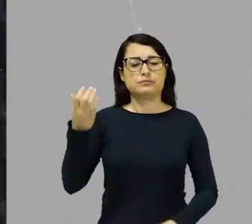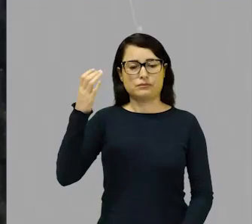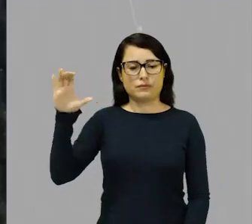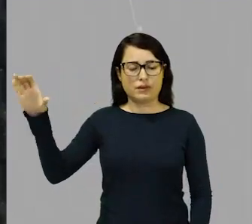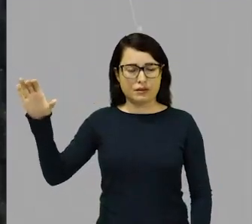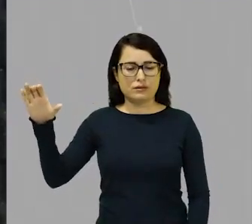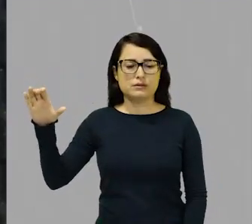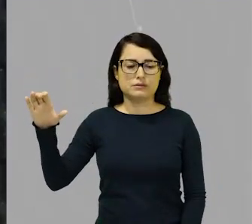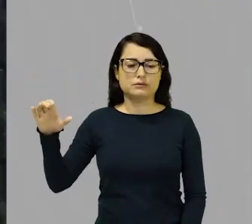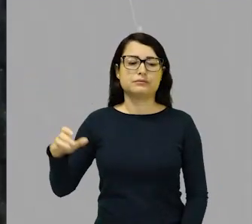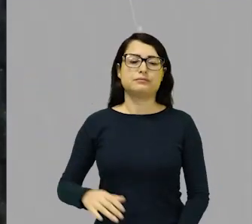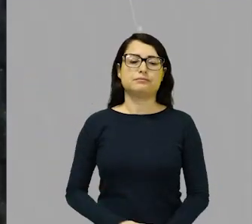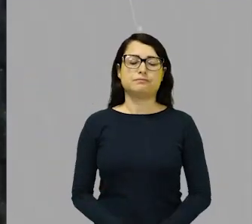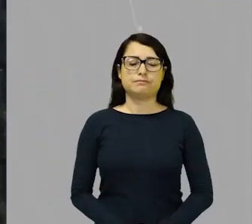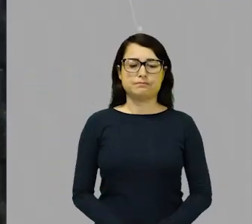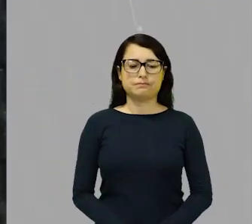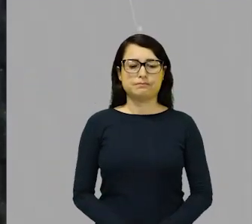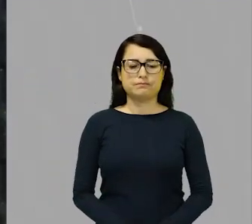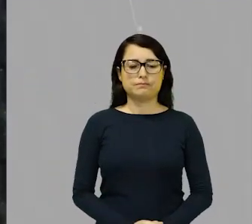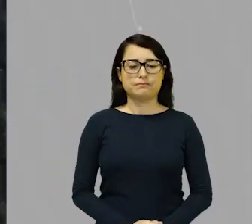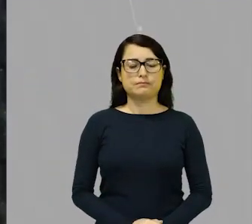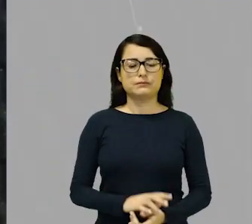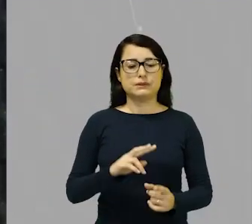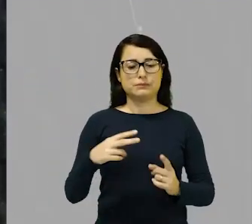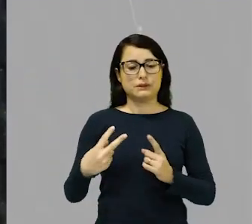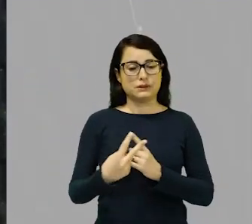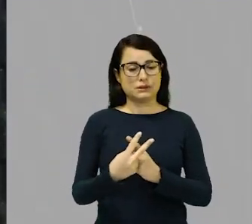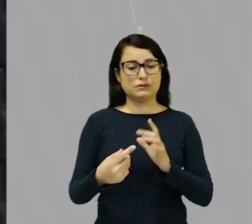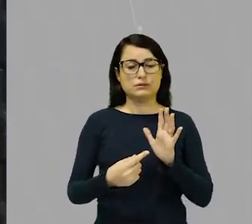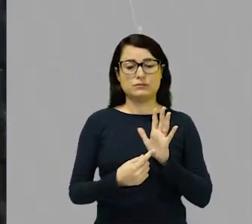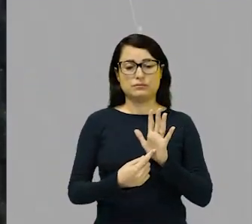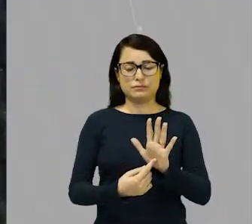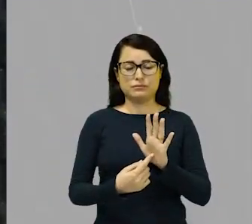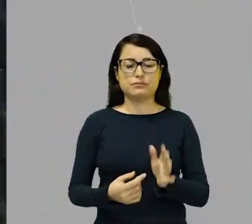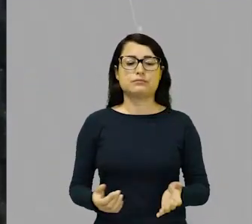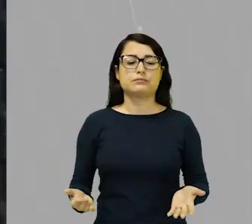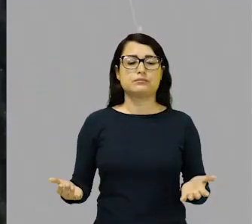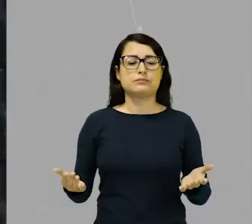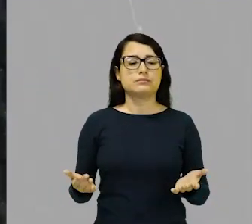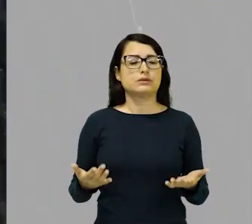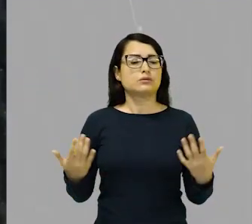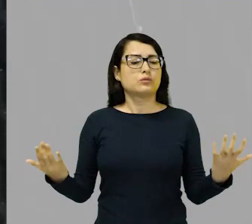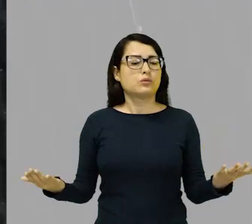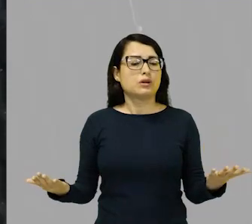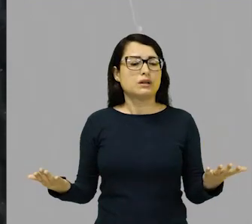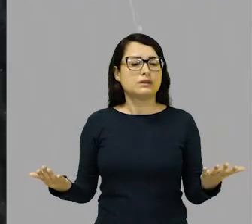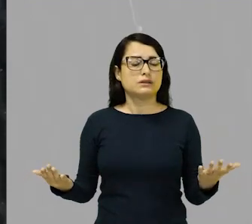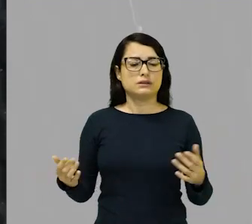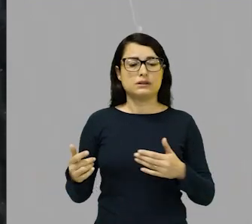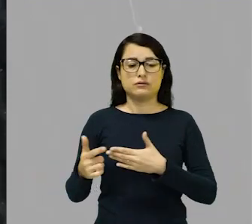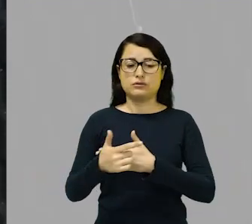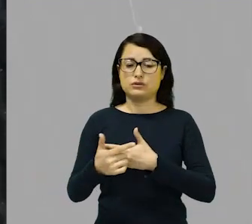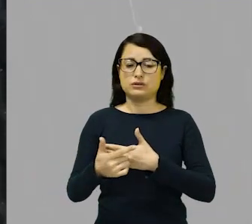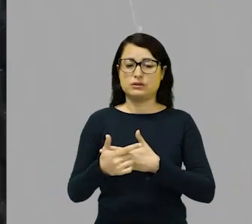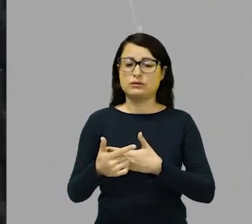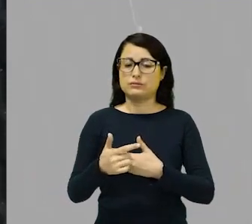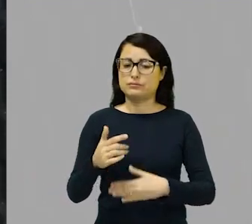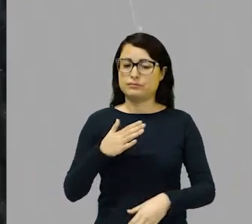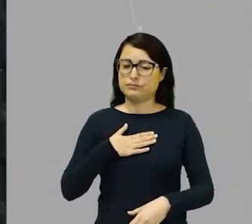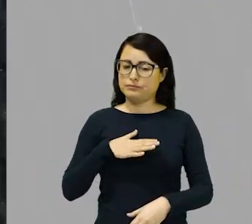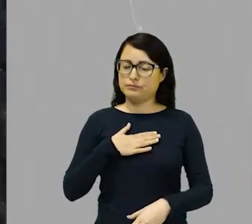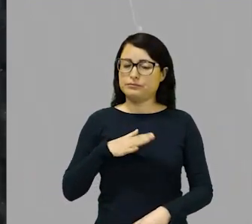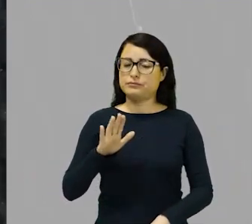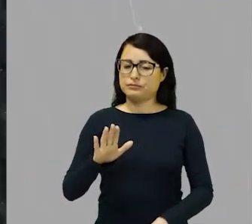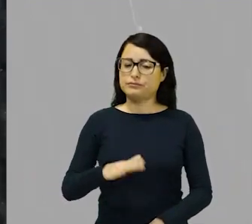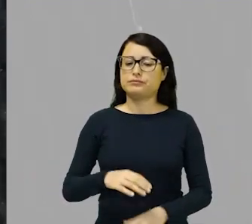portanto, nessa perspectiva que a gente está abordando, certo? Mas quais seriam as funções? Vamos devagar para a gente entender? Então